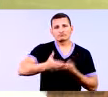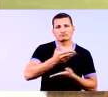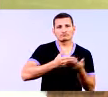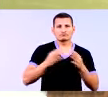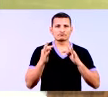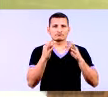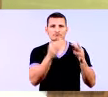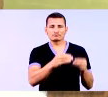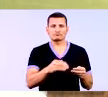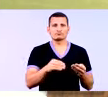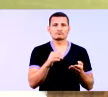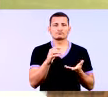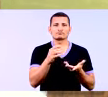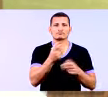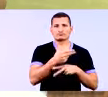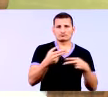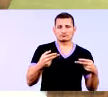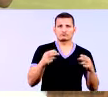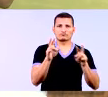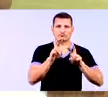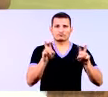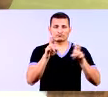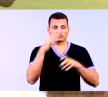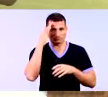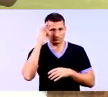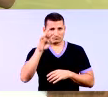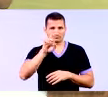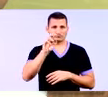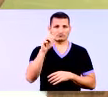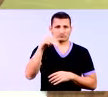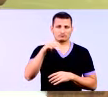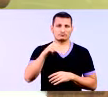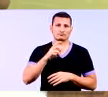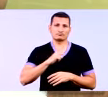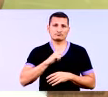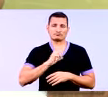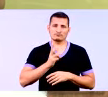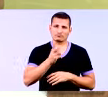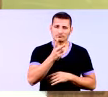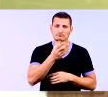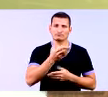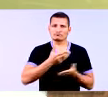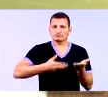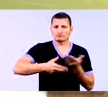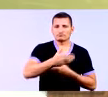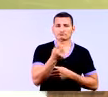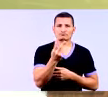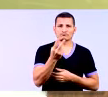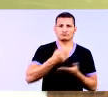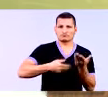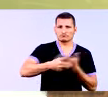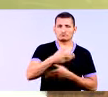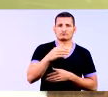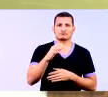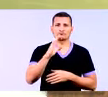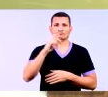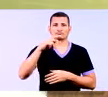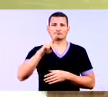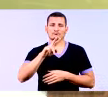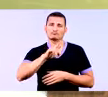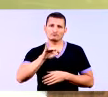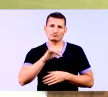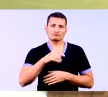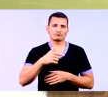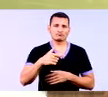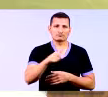Mas principalmente com a memória RAM. O processador e a memória RAM estão sempre trabalhando ali em conjunto, né? O processador ele vai falar, ele vai conversar com os outros